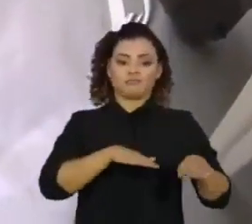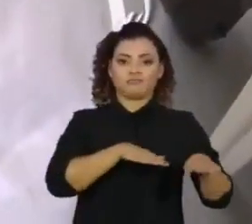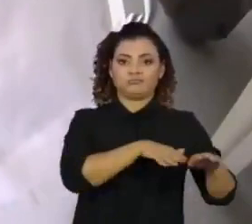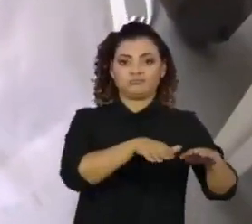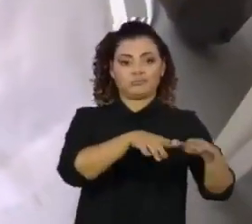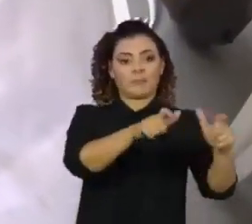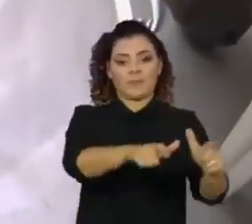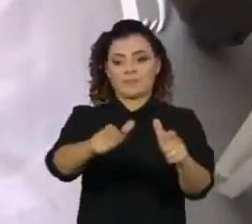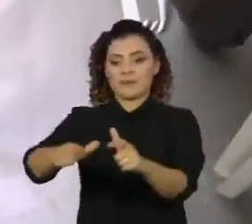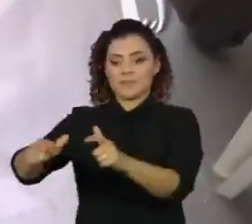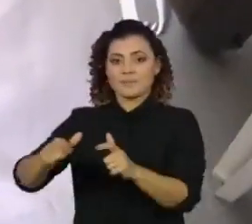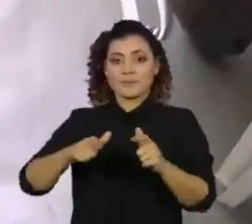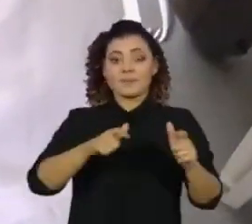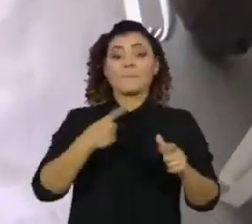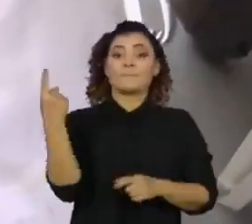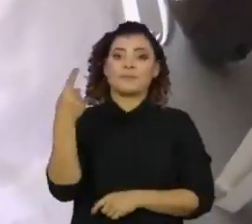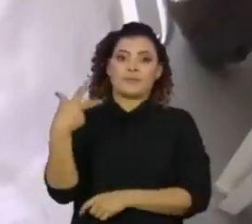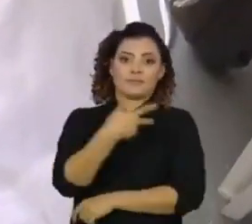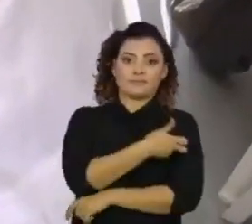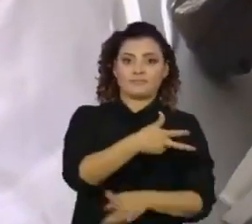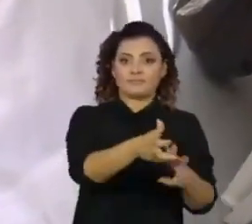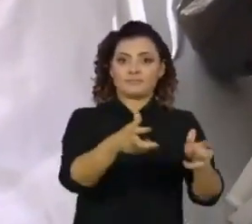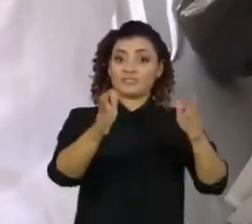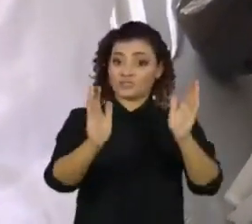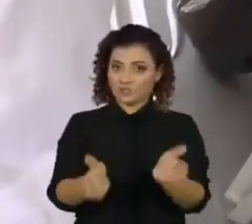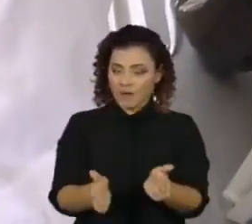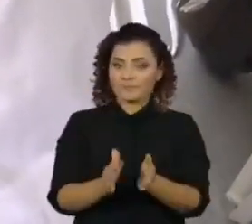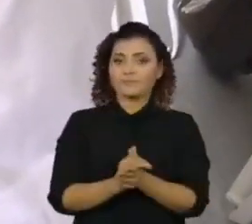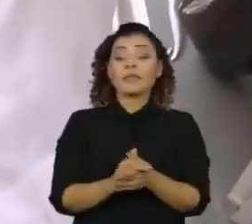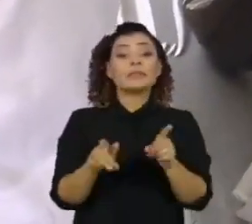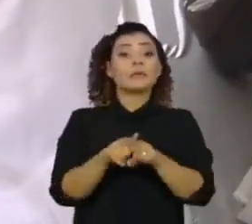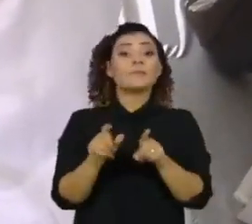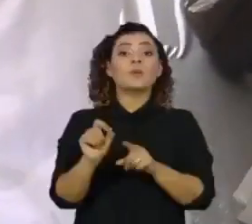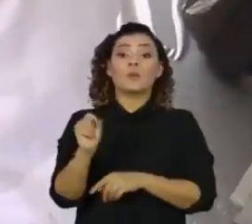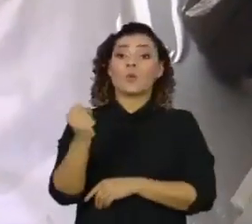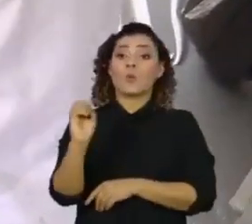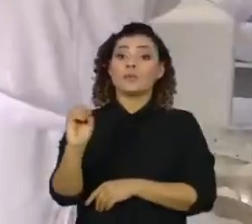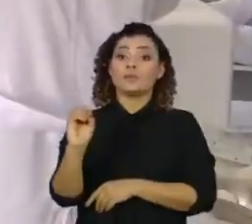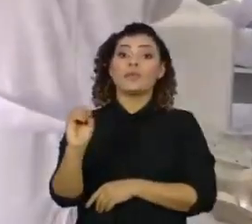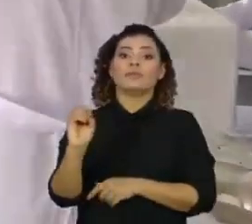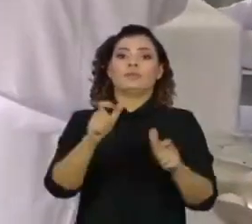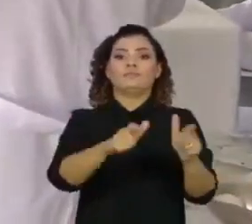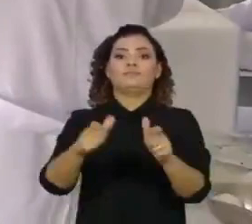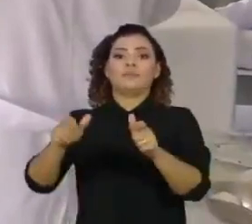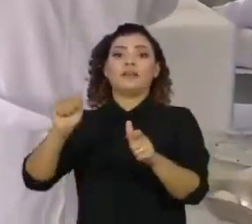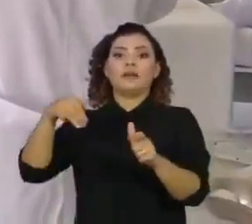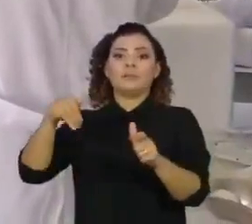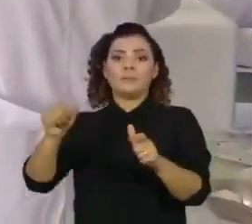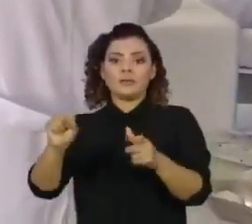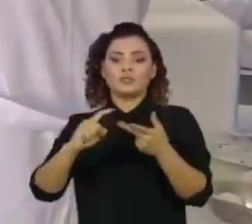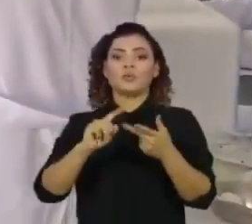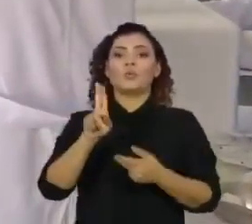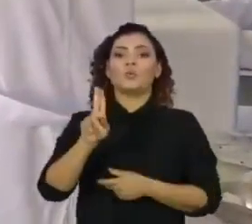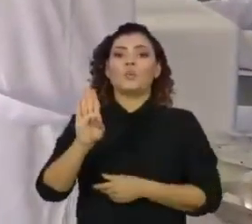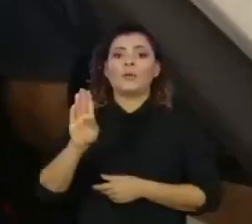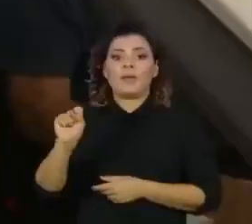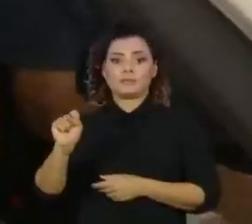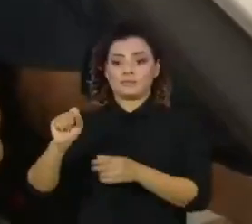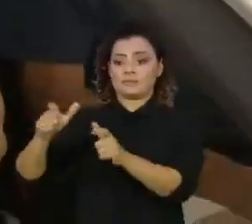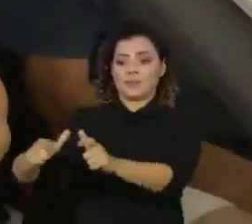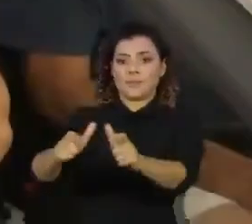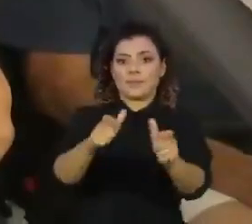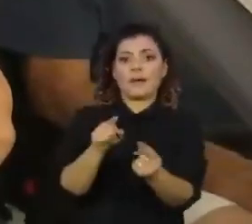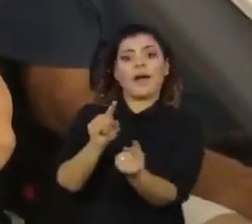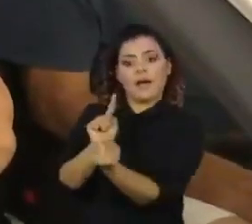abertos apenas para aplicação da primeira dose assim como a rede de 80 anos e o BS Integradas da